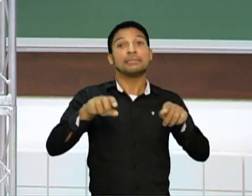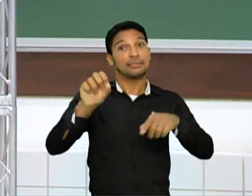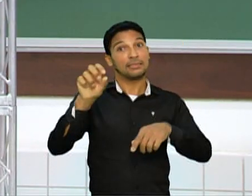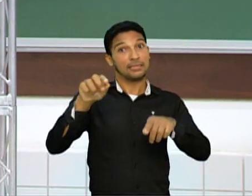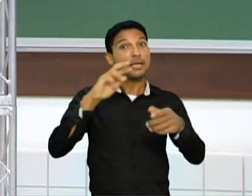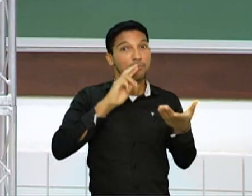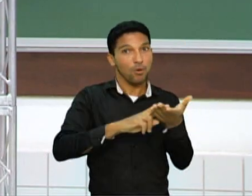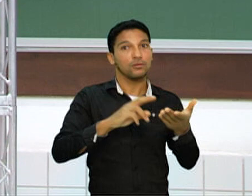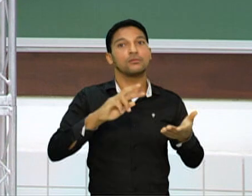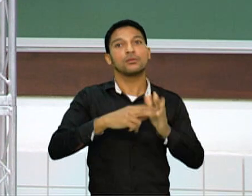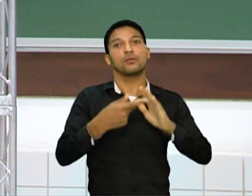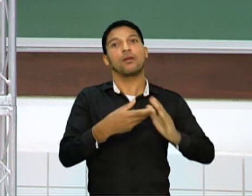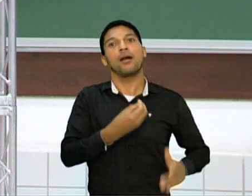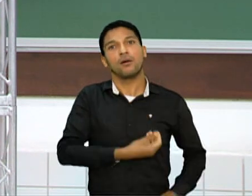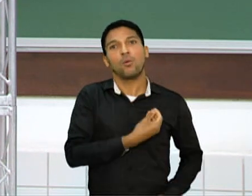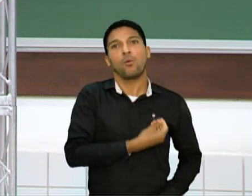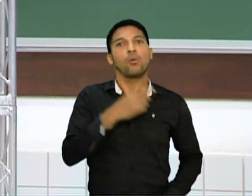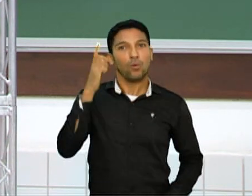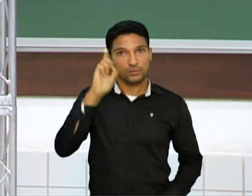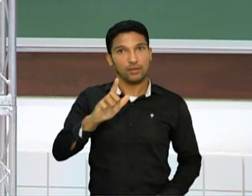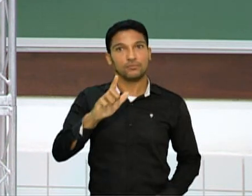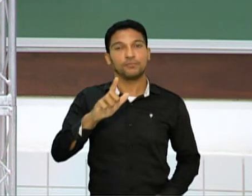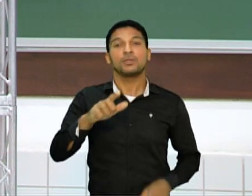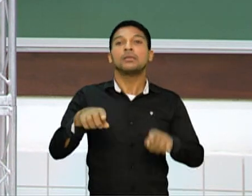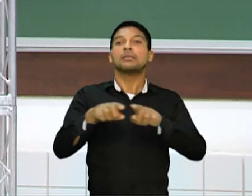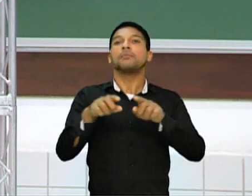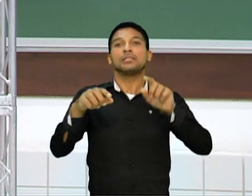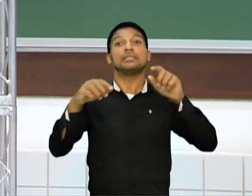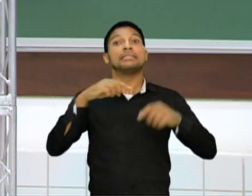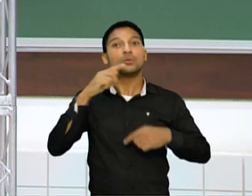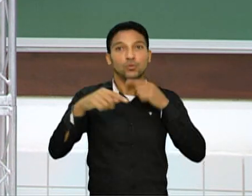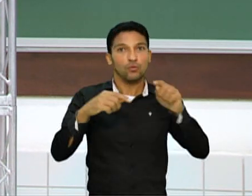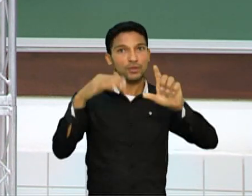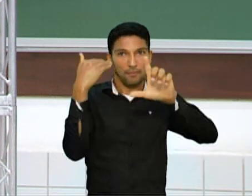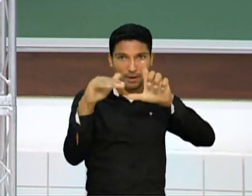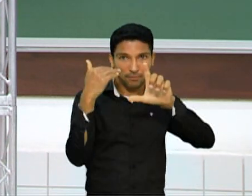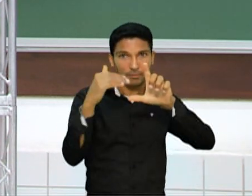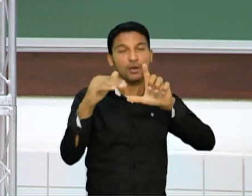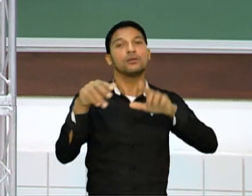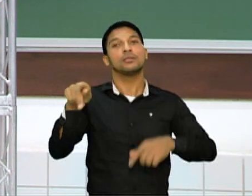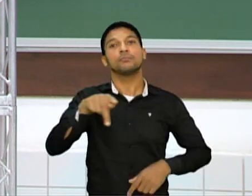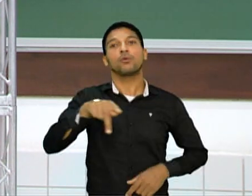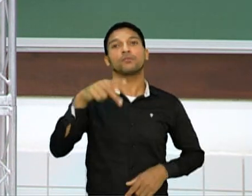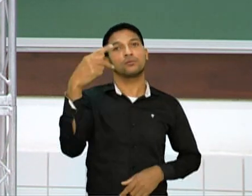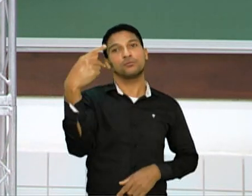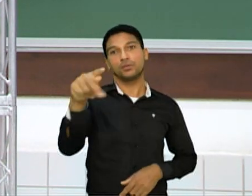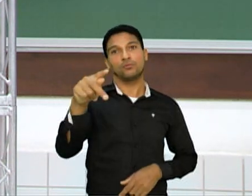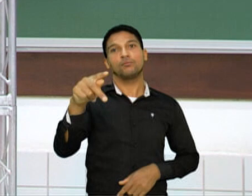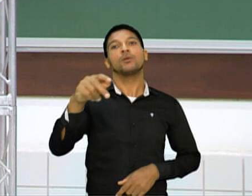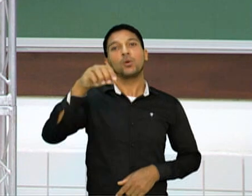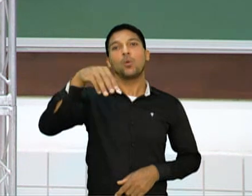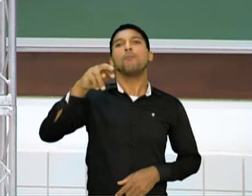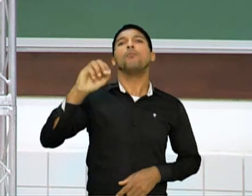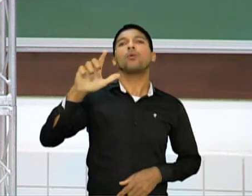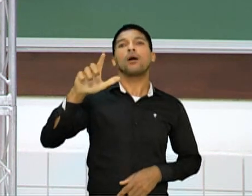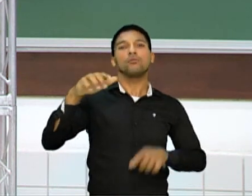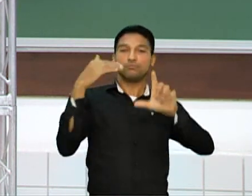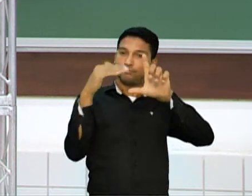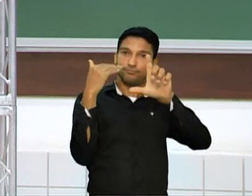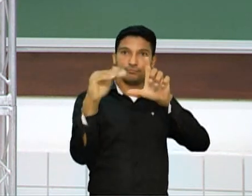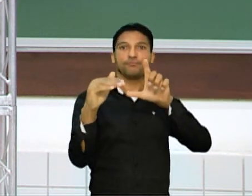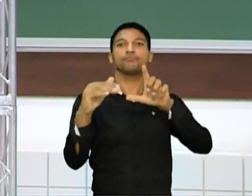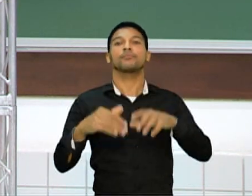alguma questão, alguma dúvida sobre os conceitos da aula de hoje. E com certeza ele vai te responder aí e vai te ajudar a sanar essas